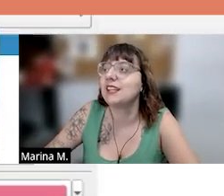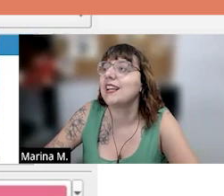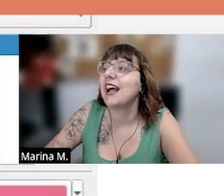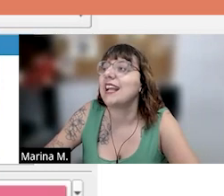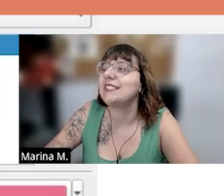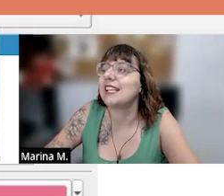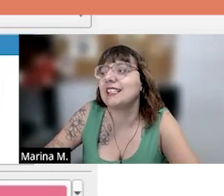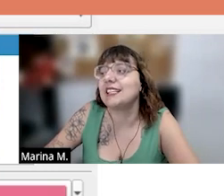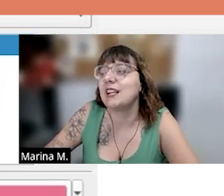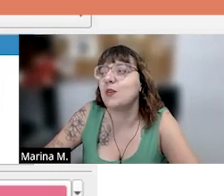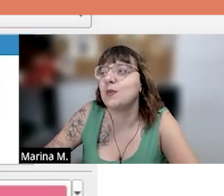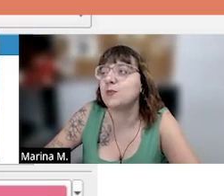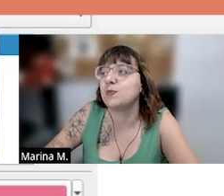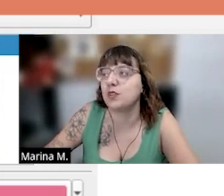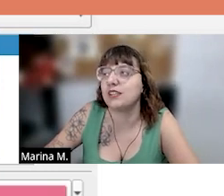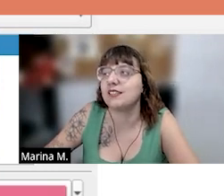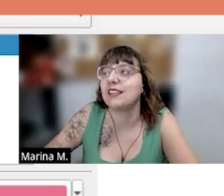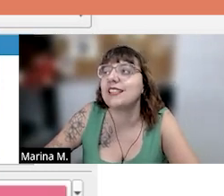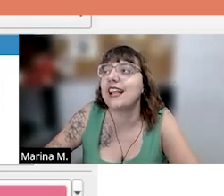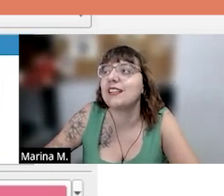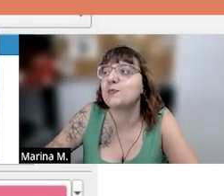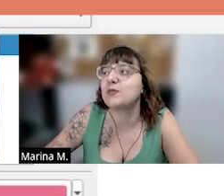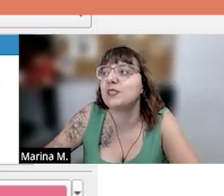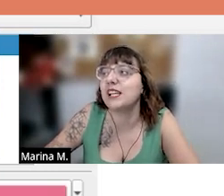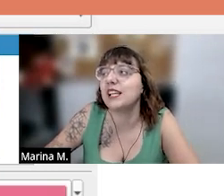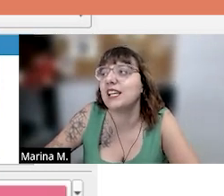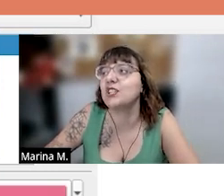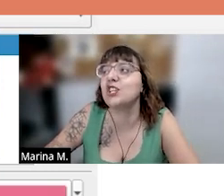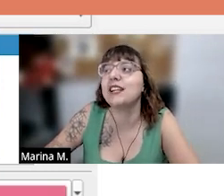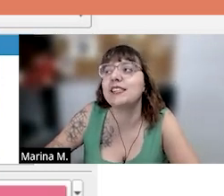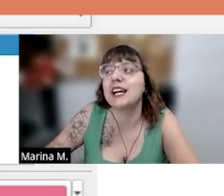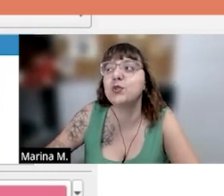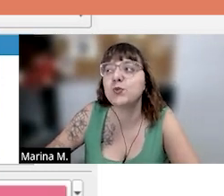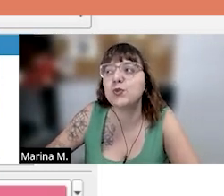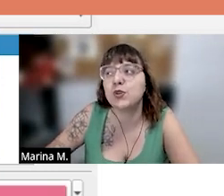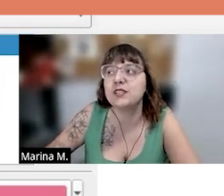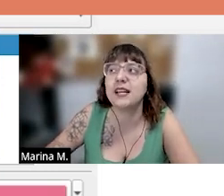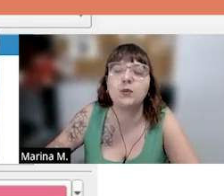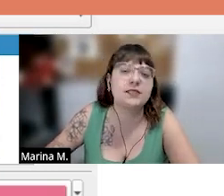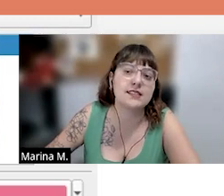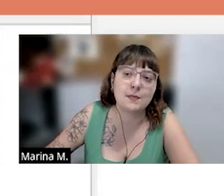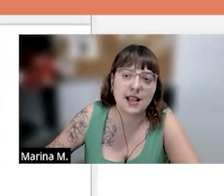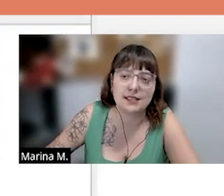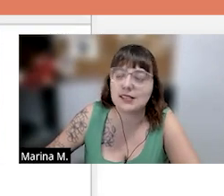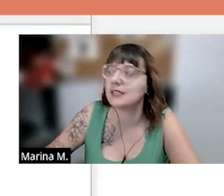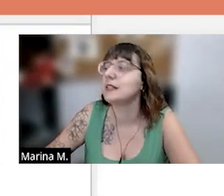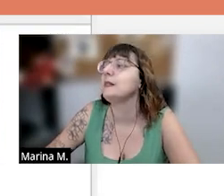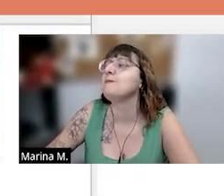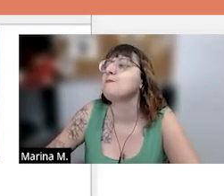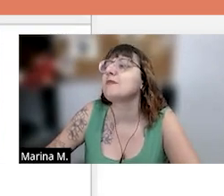propriedades. À esquerda tem algumas opções. Tem essa opçãozinha aqui que é gerenciar junções para outras